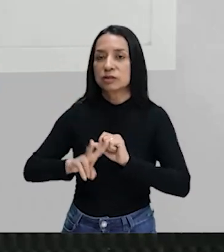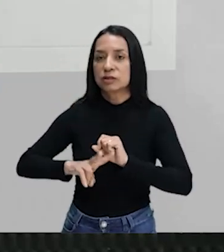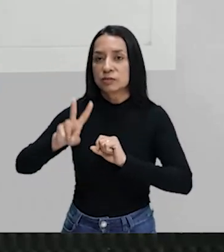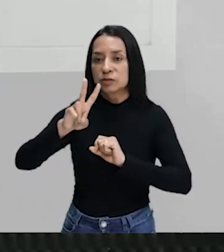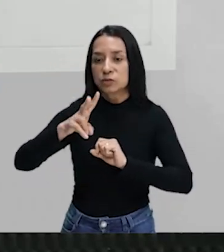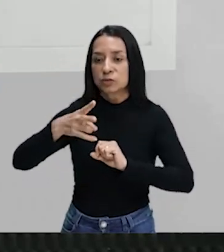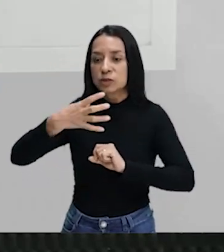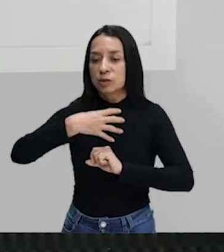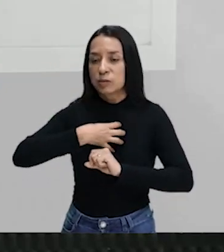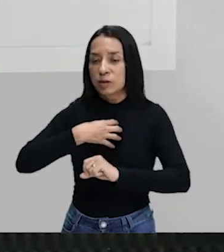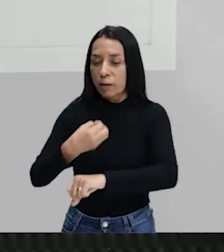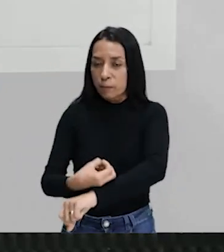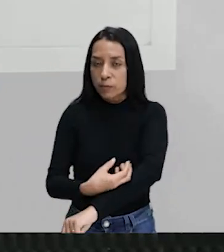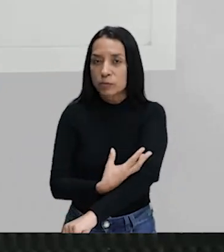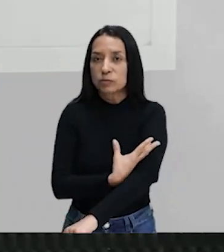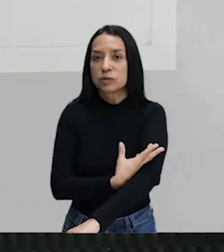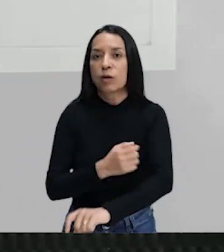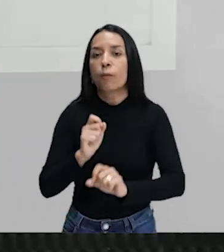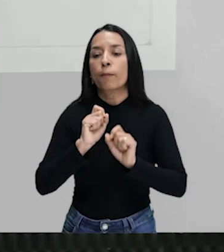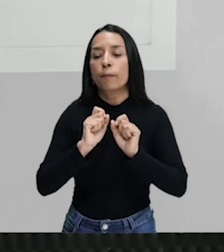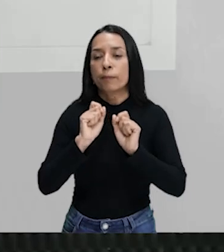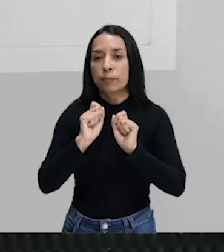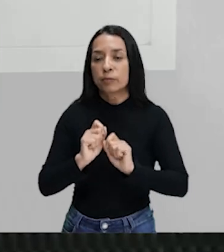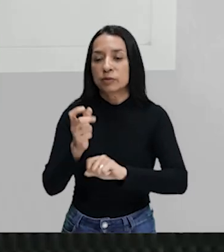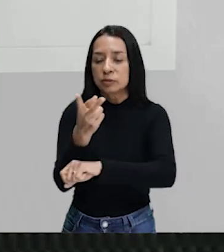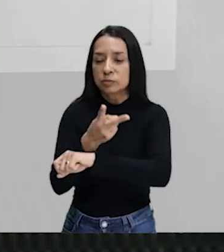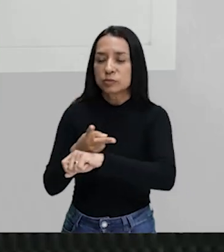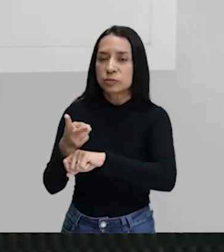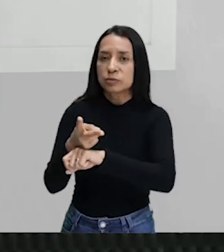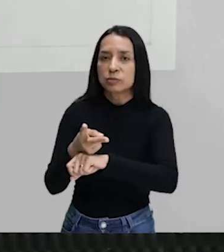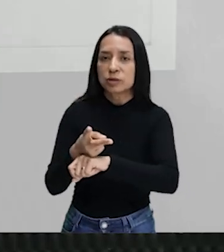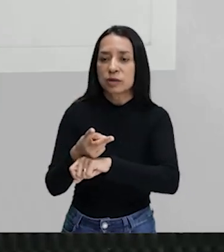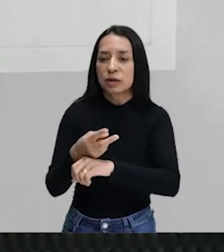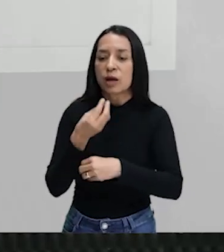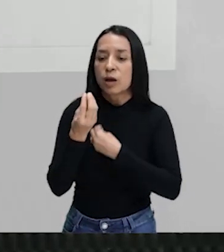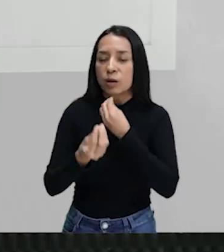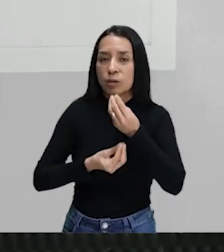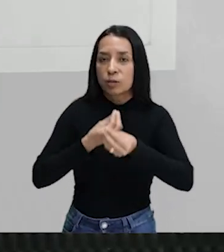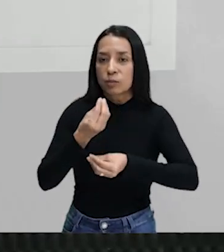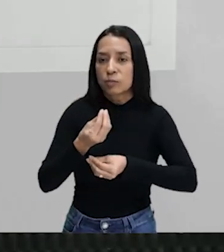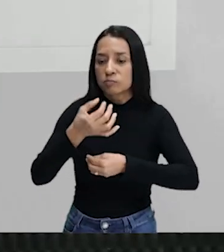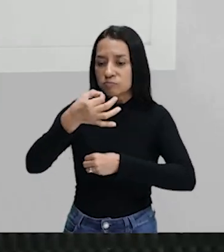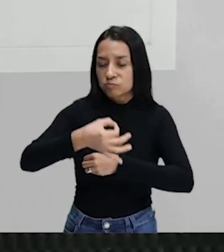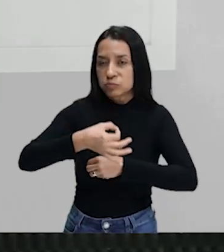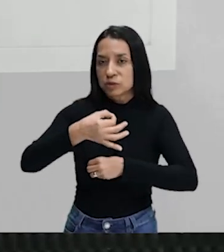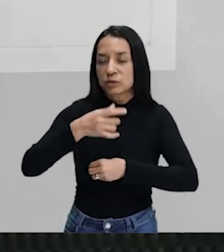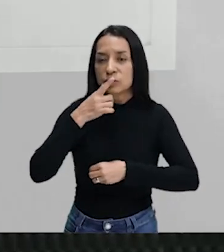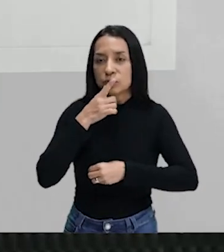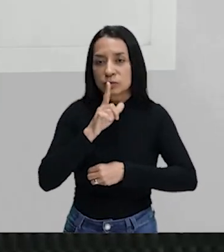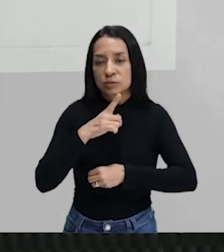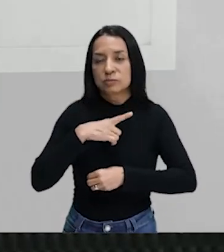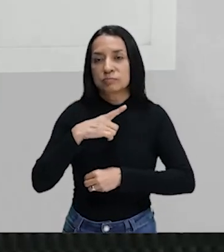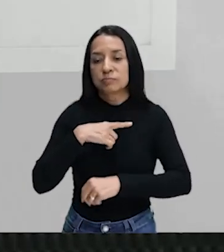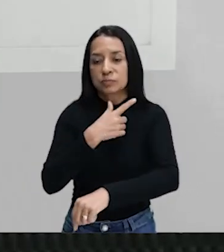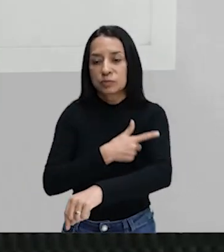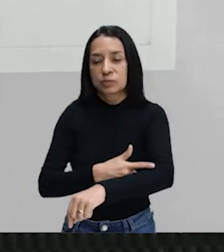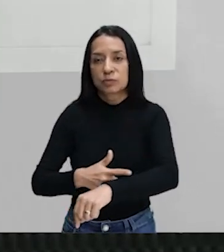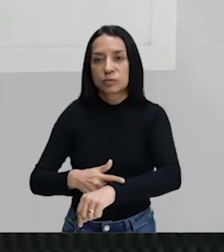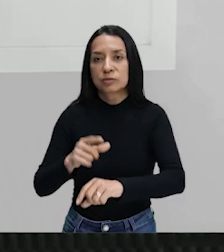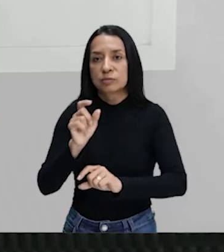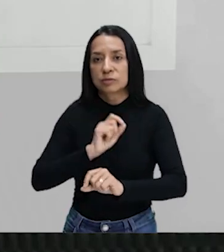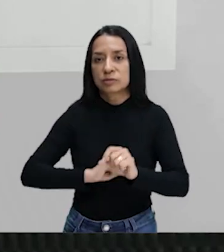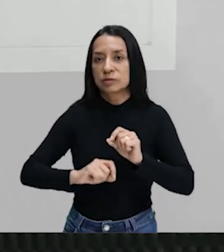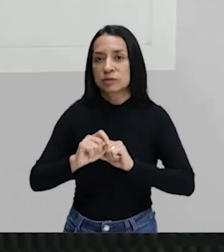emocional, o equilíbrio que nós podemos buscar. Seria a forma mais adequada de nós conseguirmos ter um comportamento em